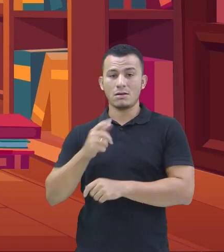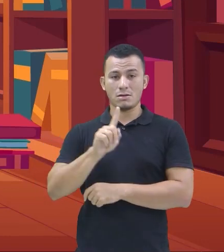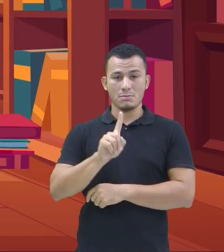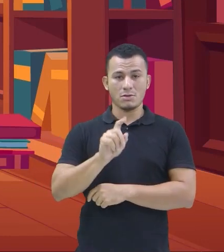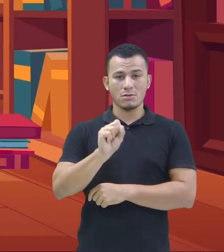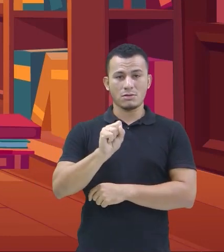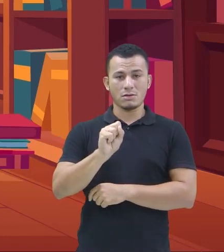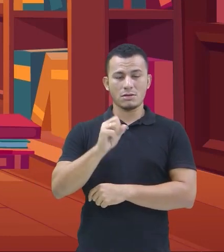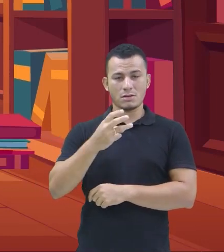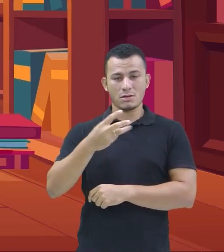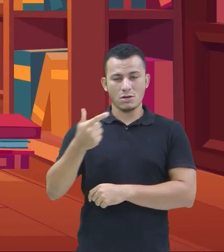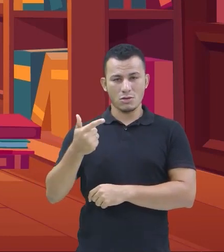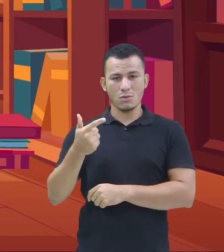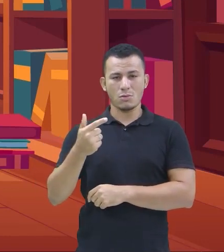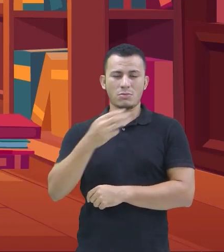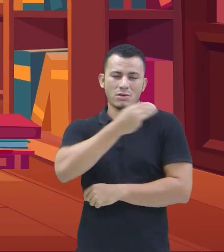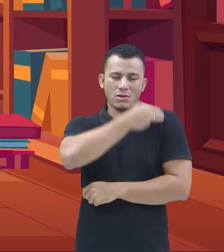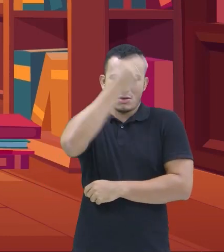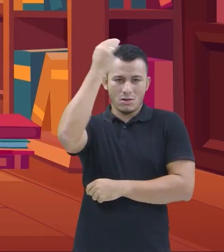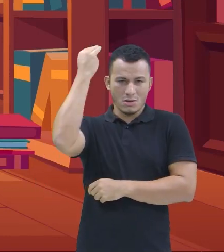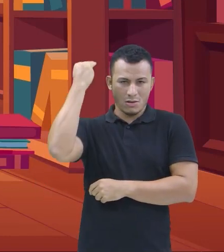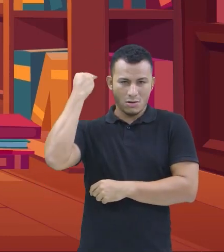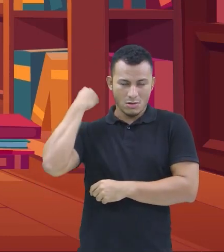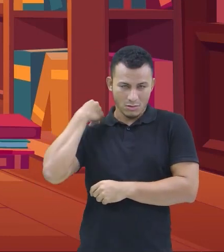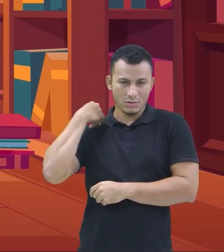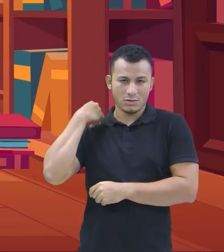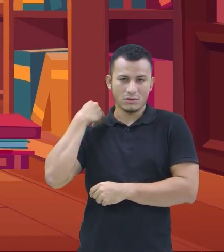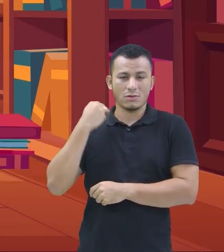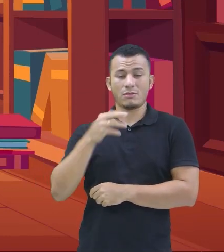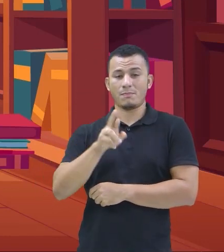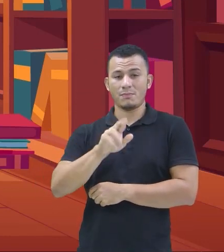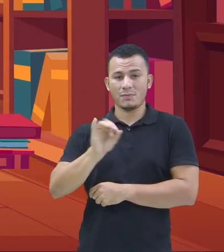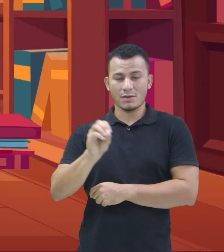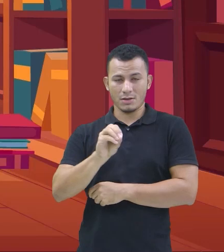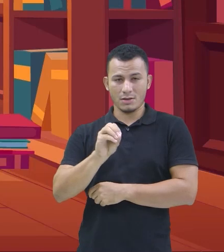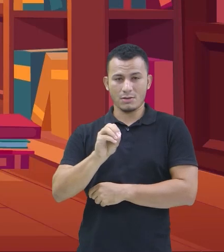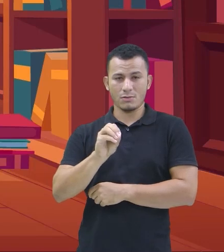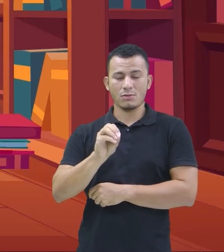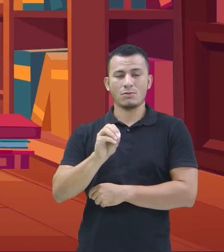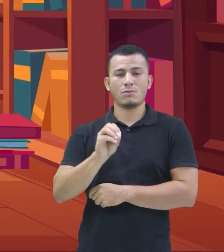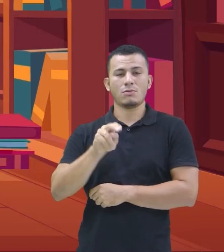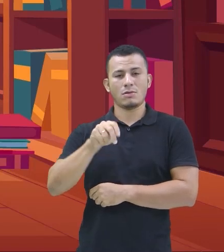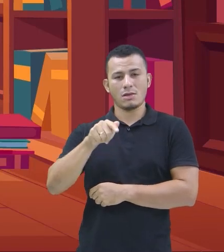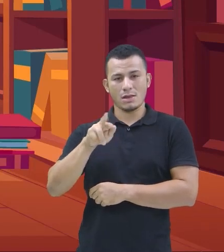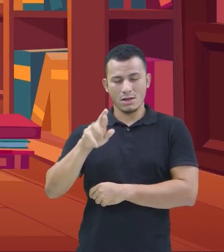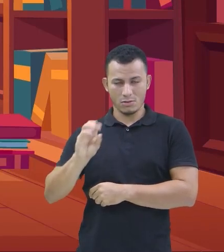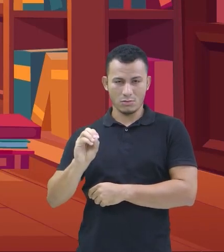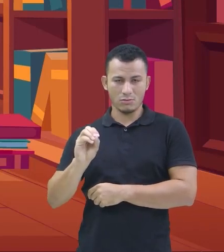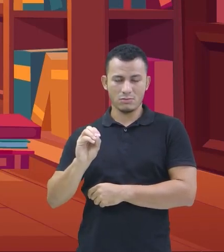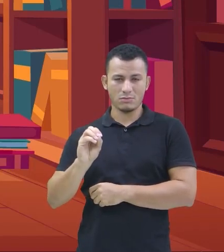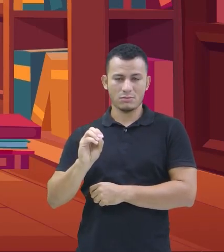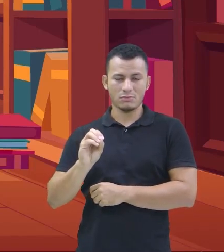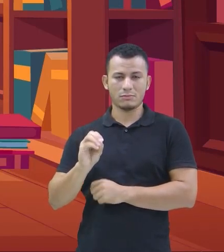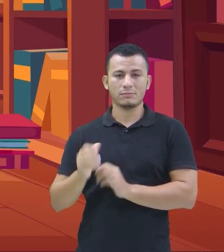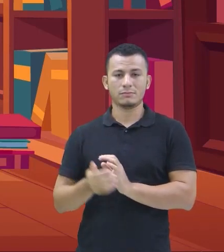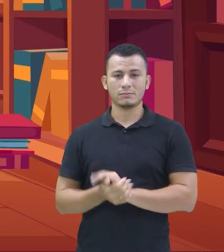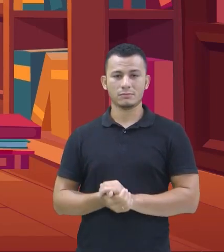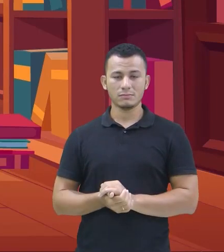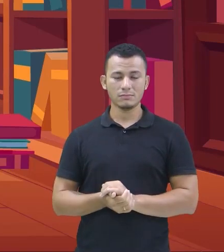1832, sob a dominação da Nossa Senhora da Conceição da Barra do Rio Negro,